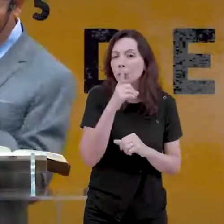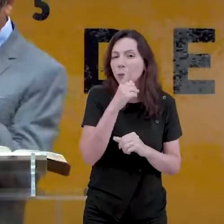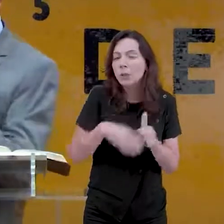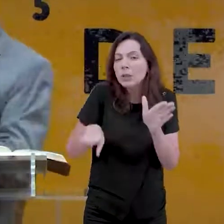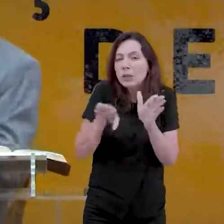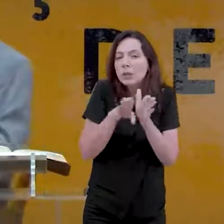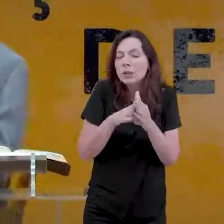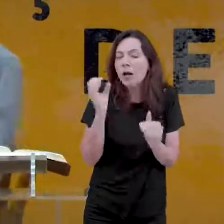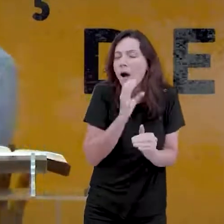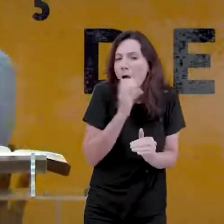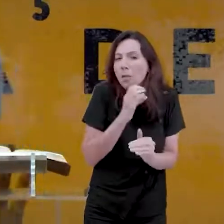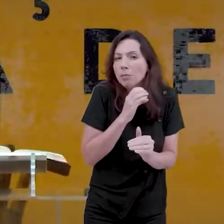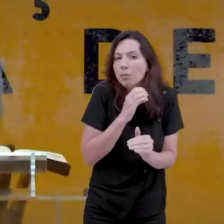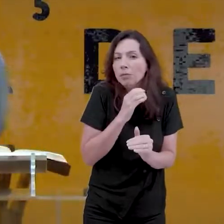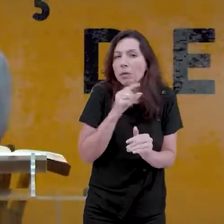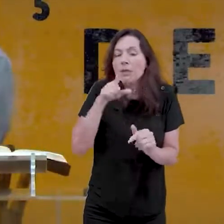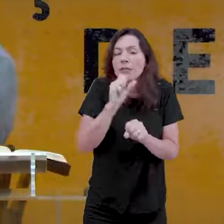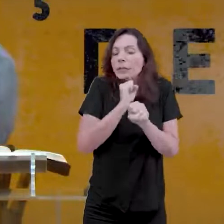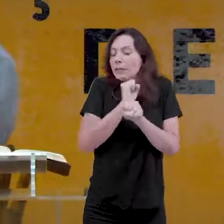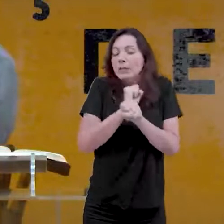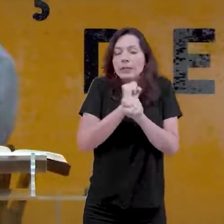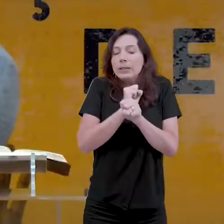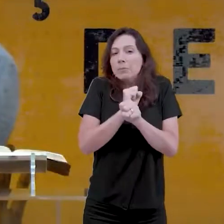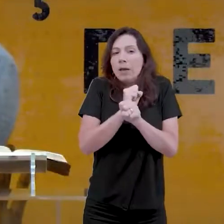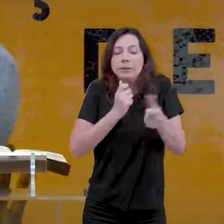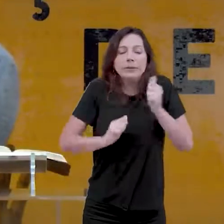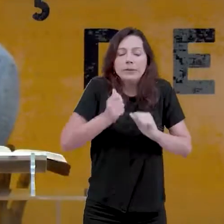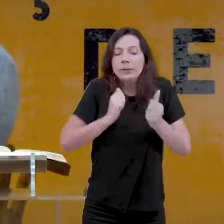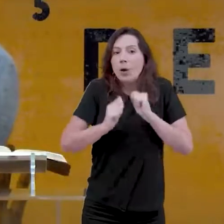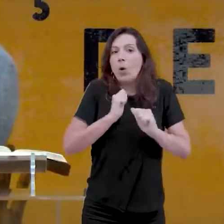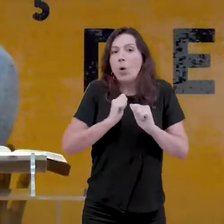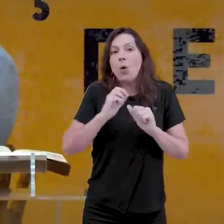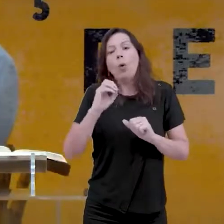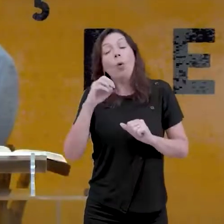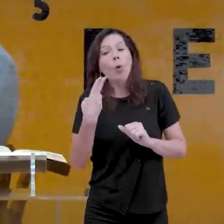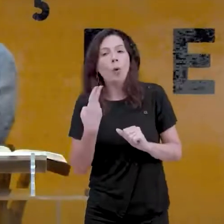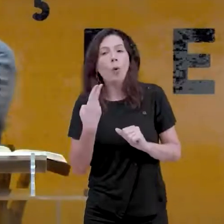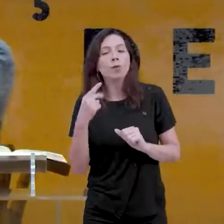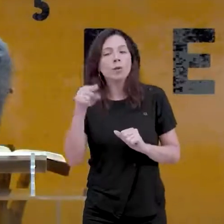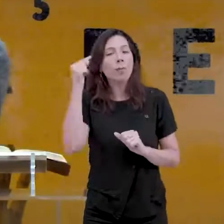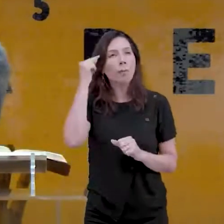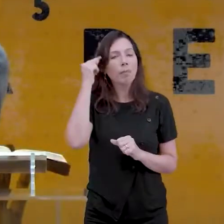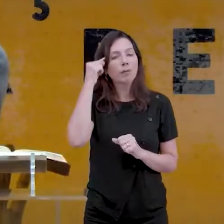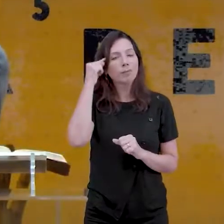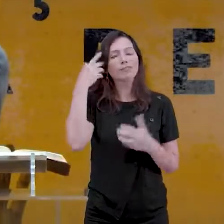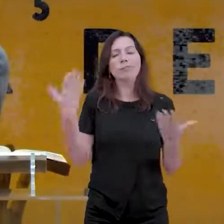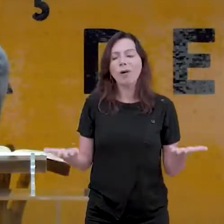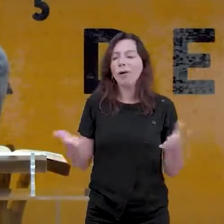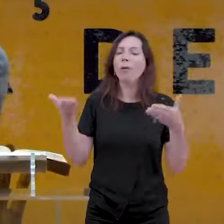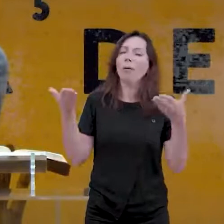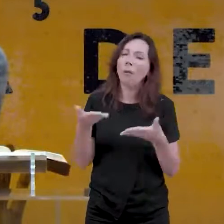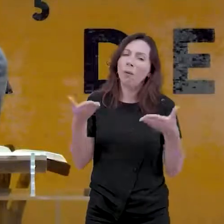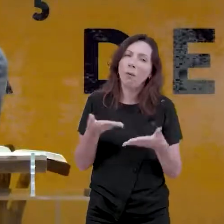Fica contando, aguardando essa hora? Ou quando chega o domingo, você diz, puxa vida, hoje é domingo, eu tenho que ir para a